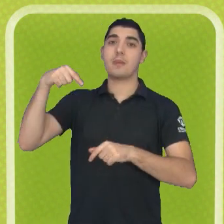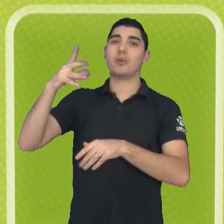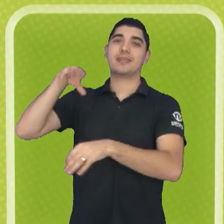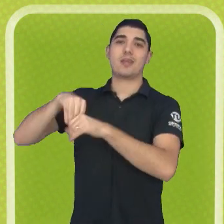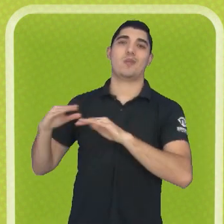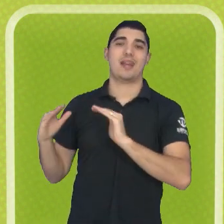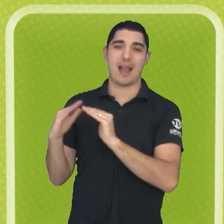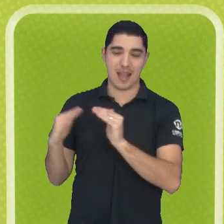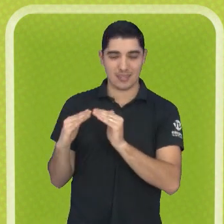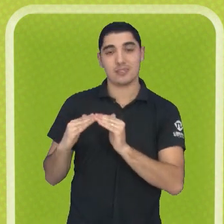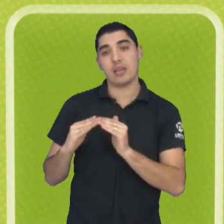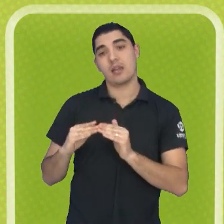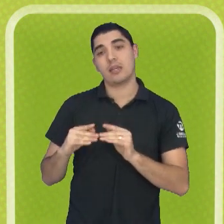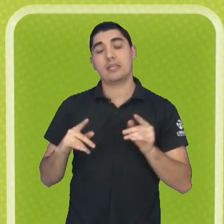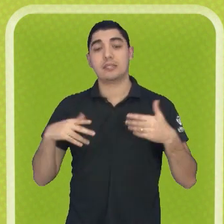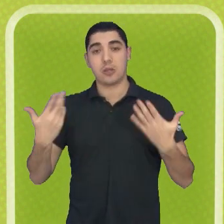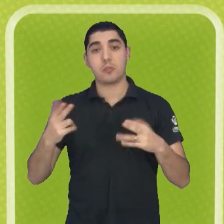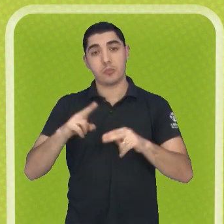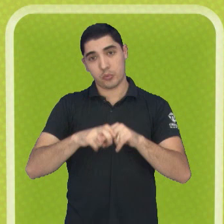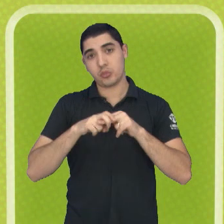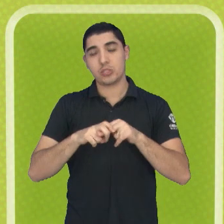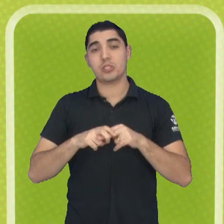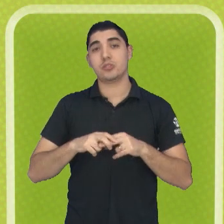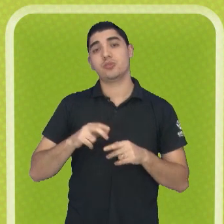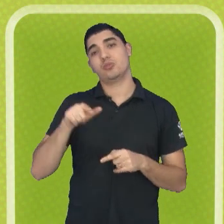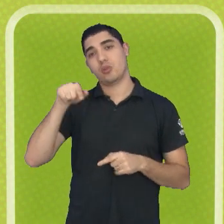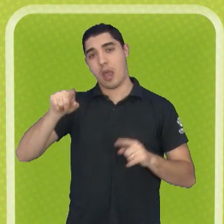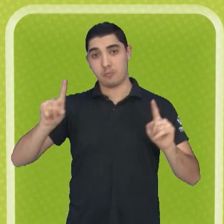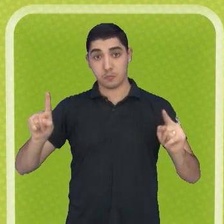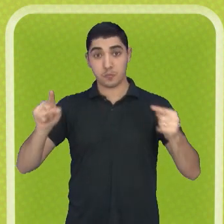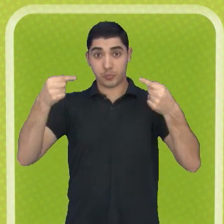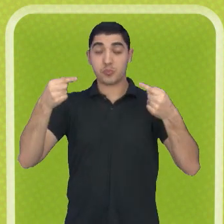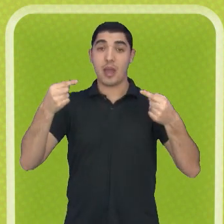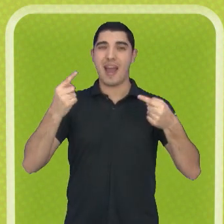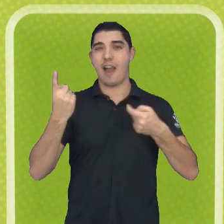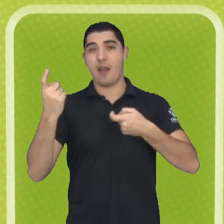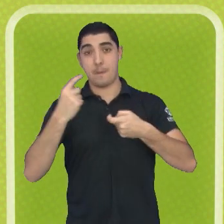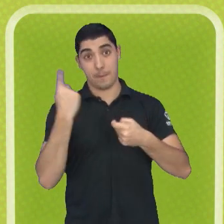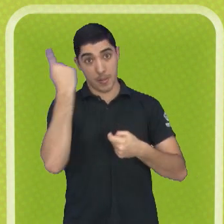o time de melhor campanha recebe o adversário e se precisar faz